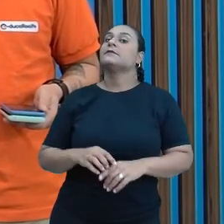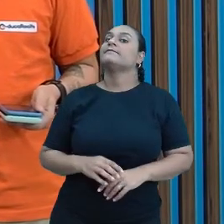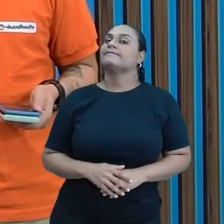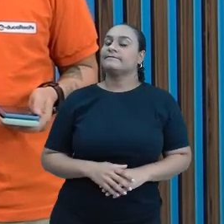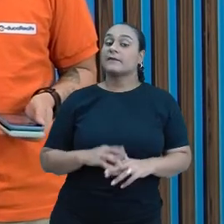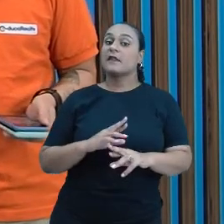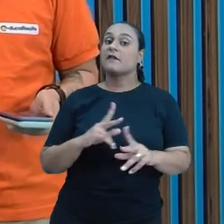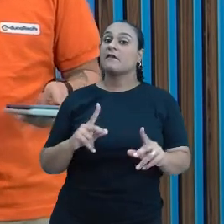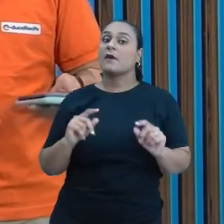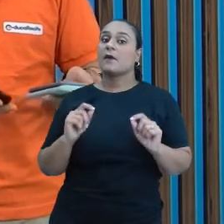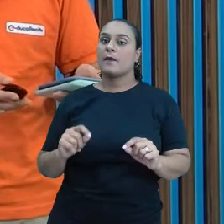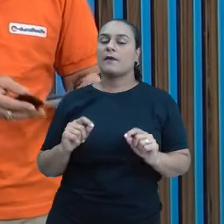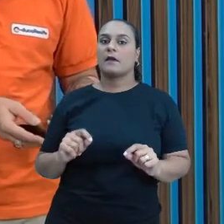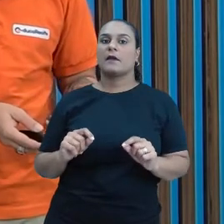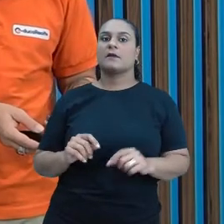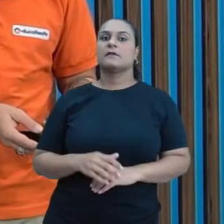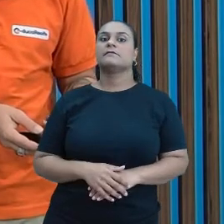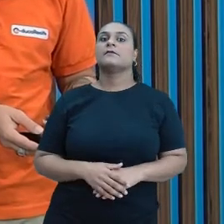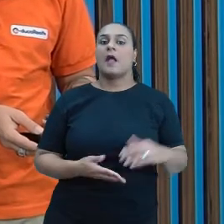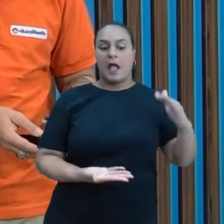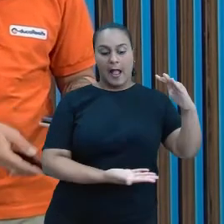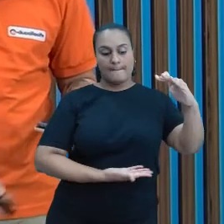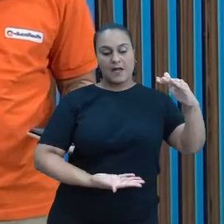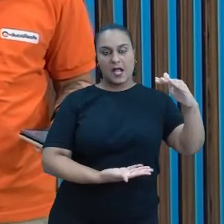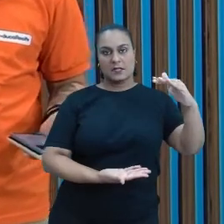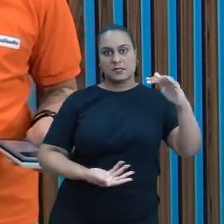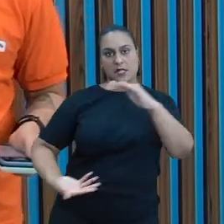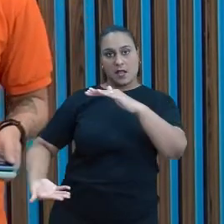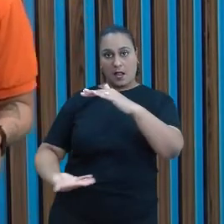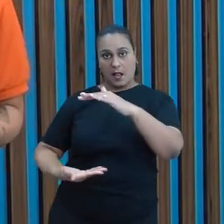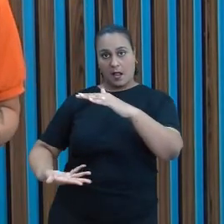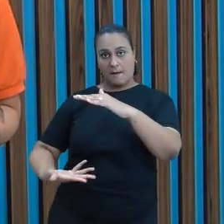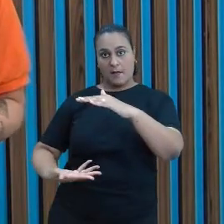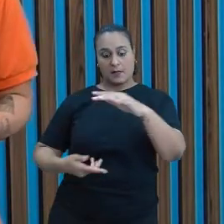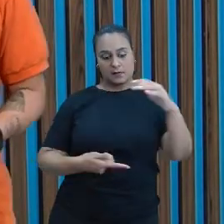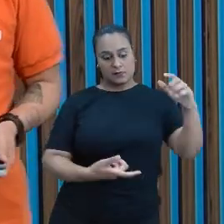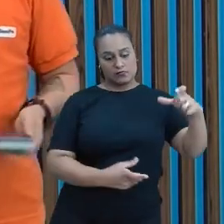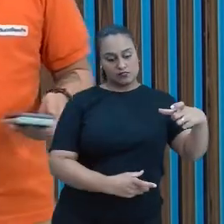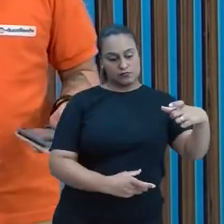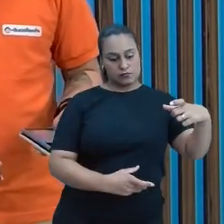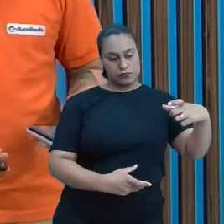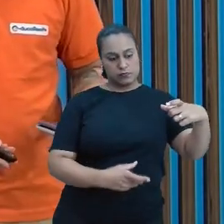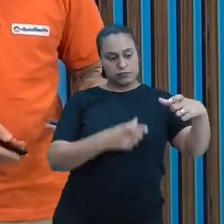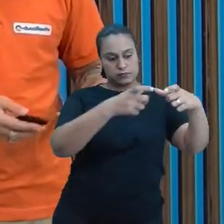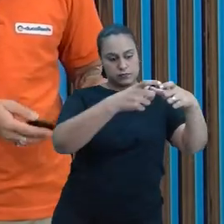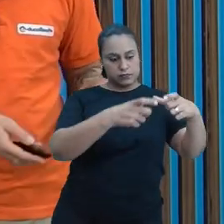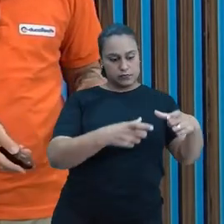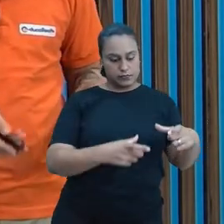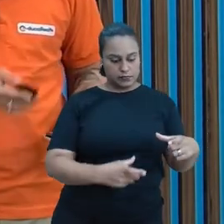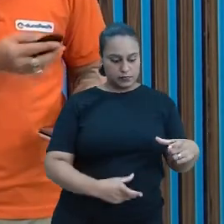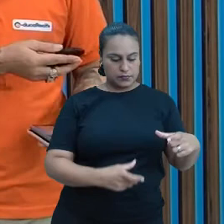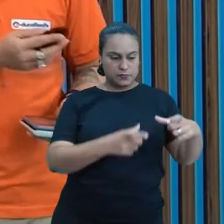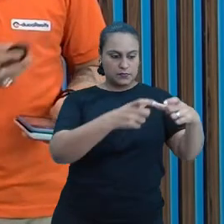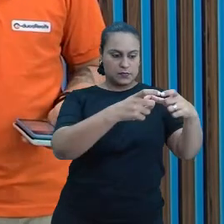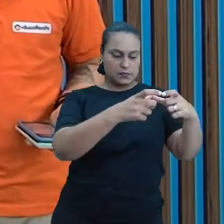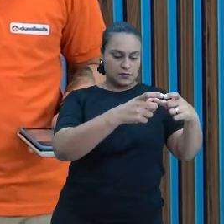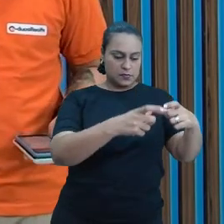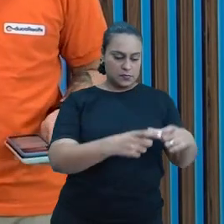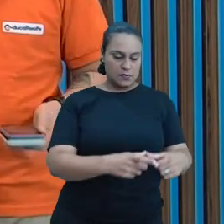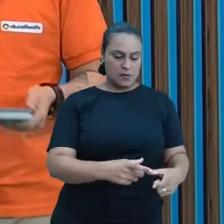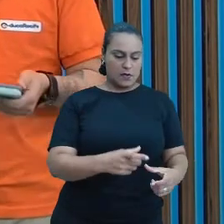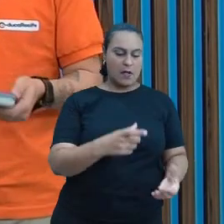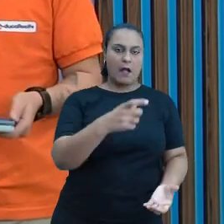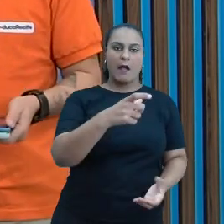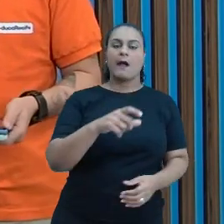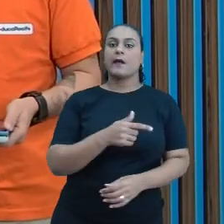vai diferenciar é porque o formato da base do cilindro é um círculo e o formato da base do prisma, assim como o Briane